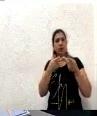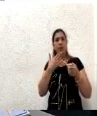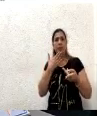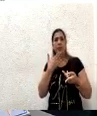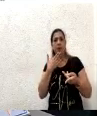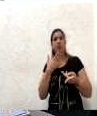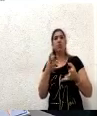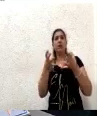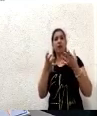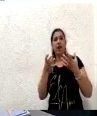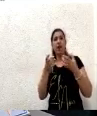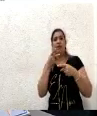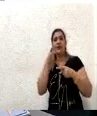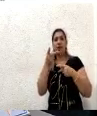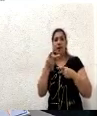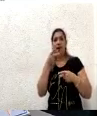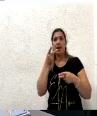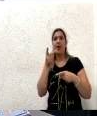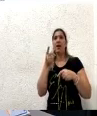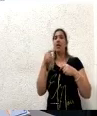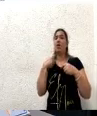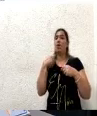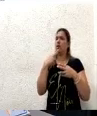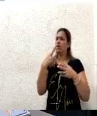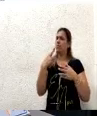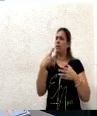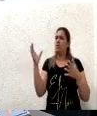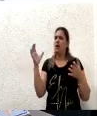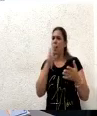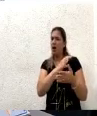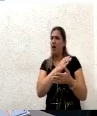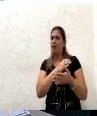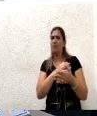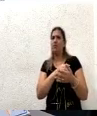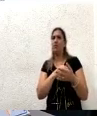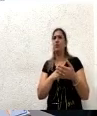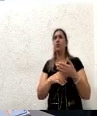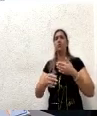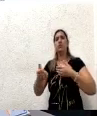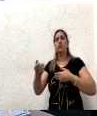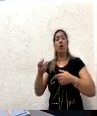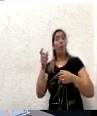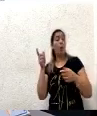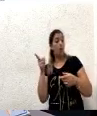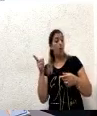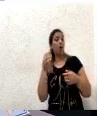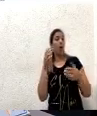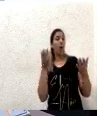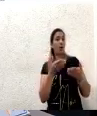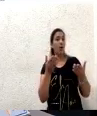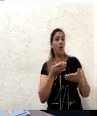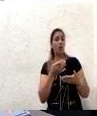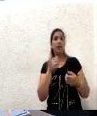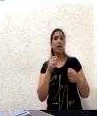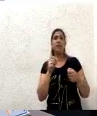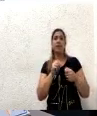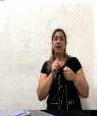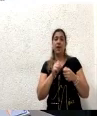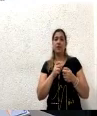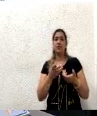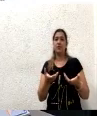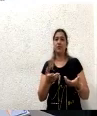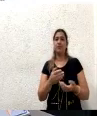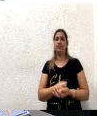com a pessoa, eu já resolvo, já retorno para o munícipe, está aqui. Geralmente, os secretários